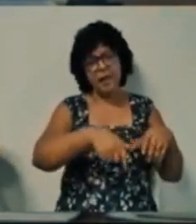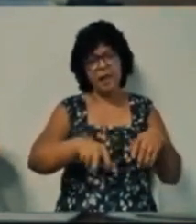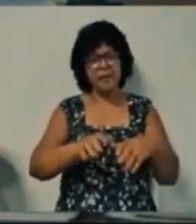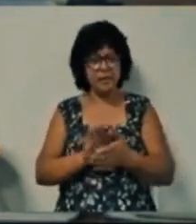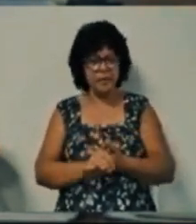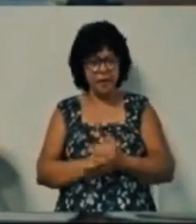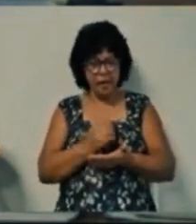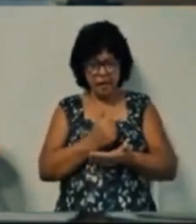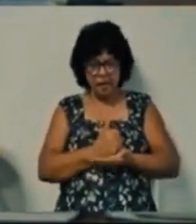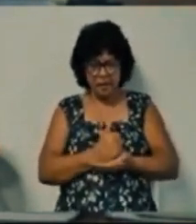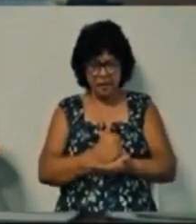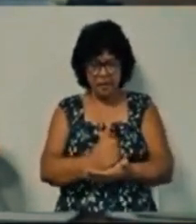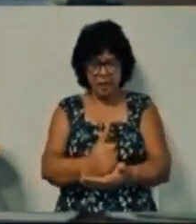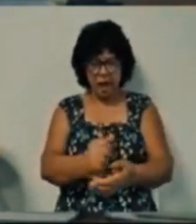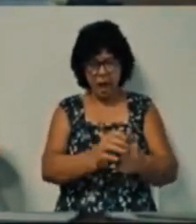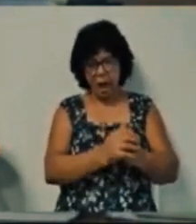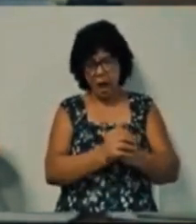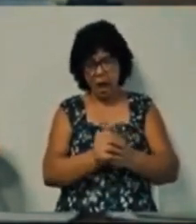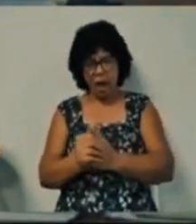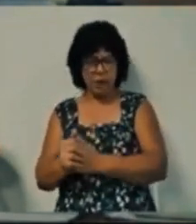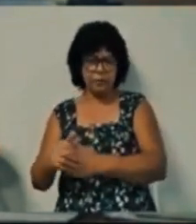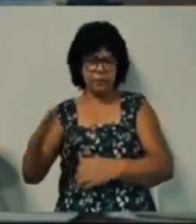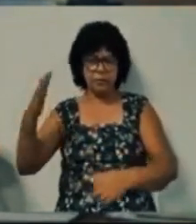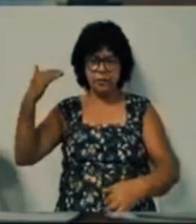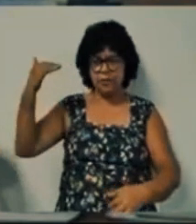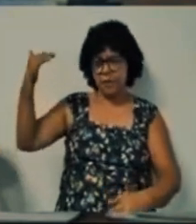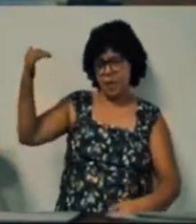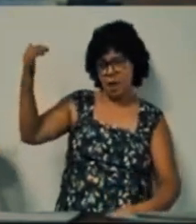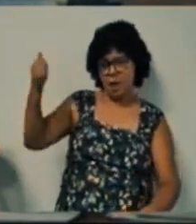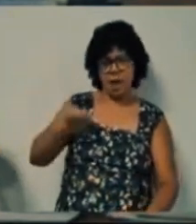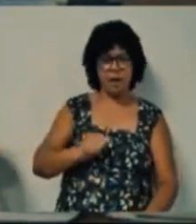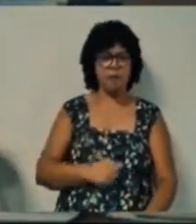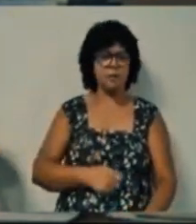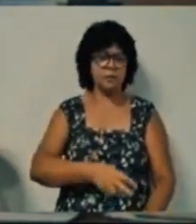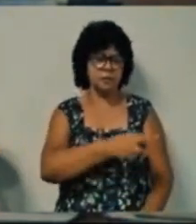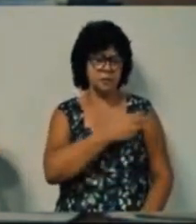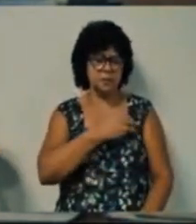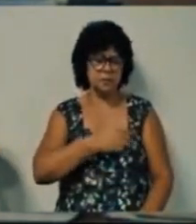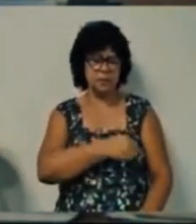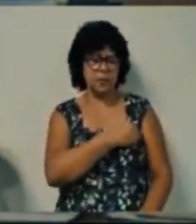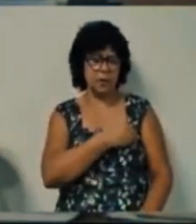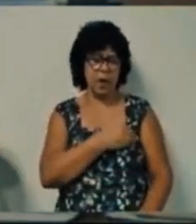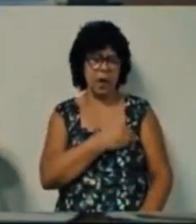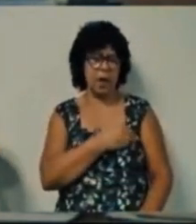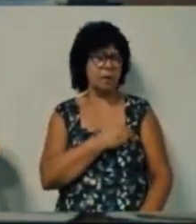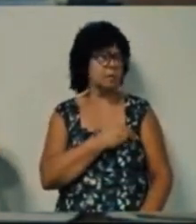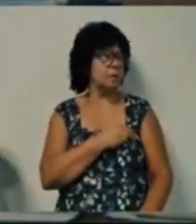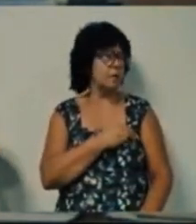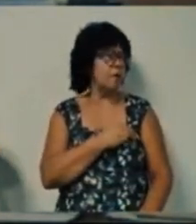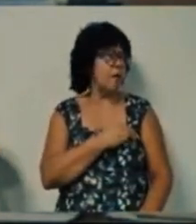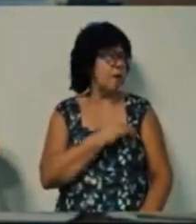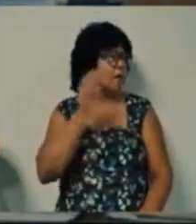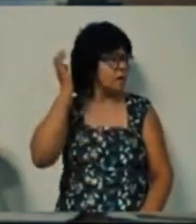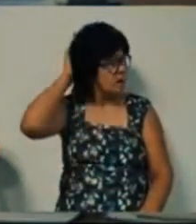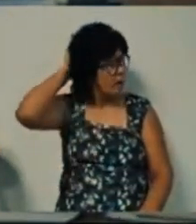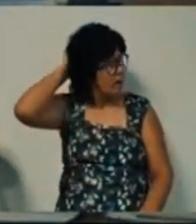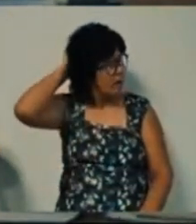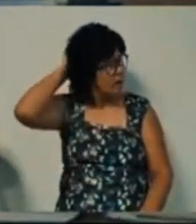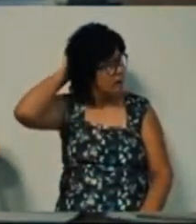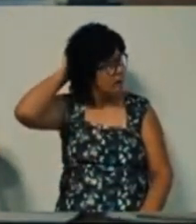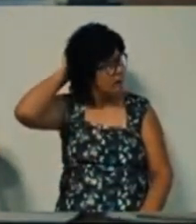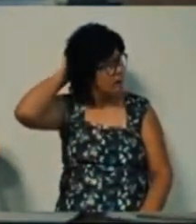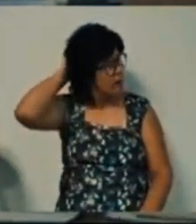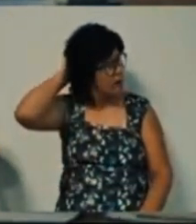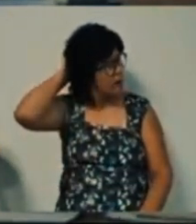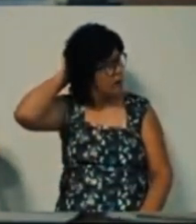enviados para uma viagem missionária. E todos aqui que leem a Bíblia Sagrada sabem